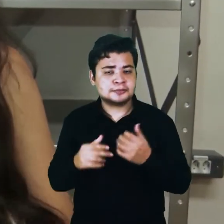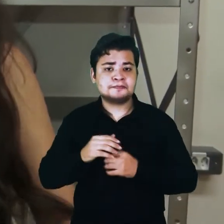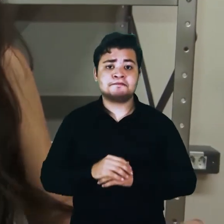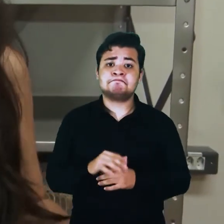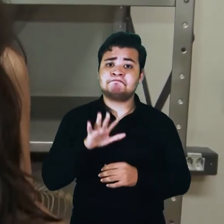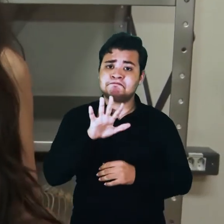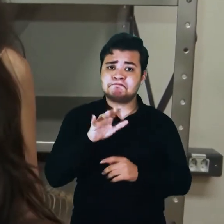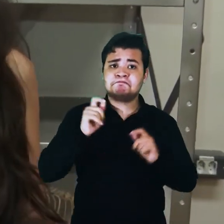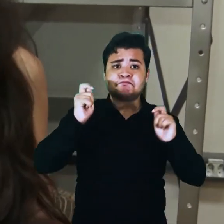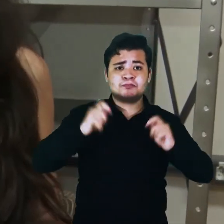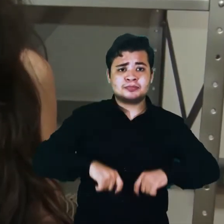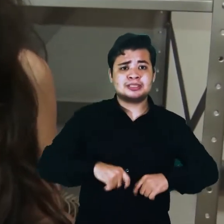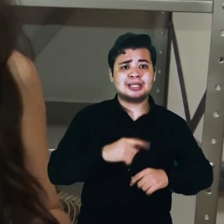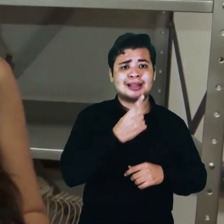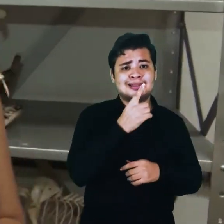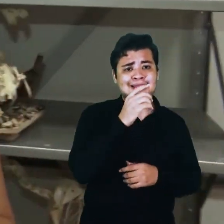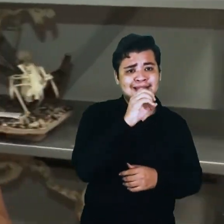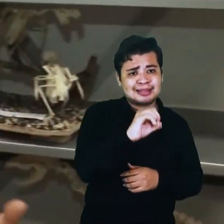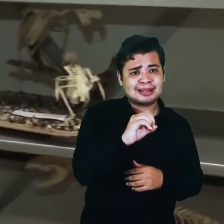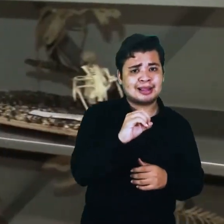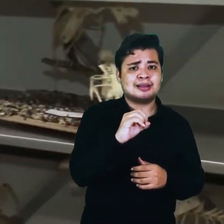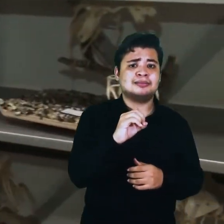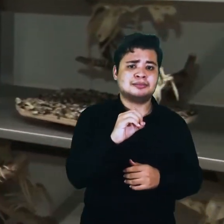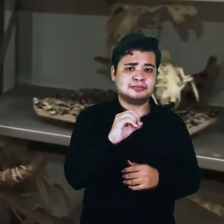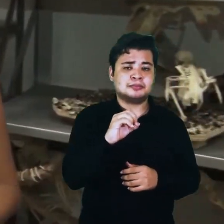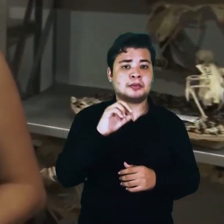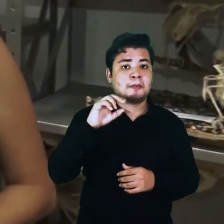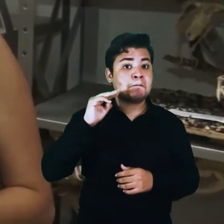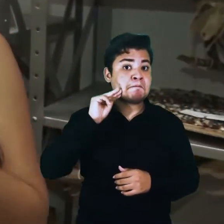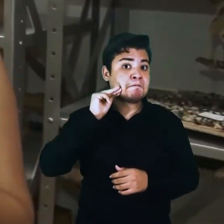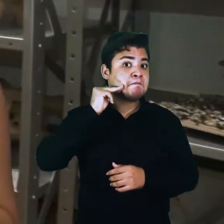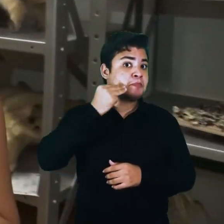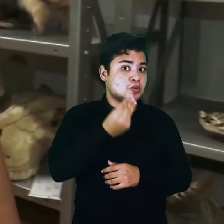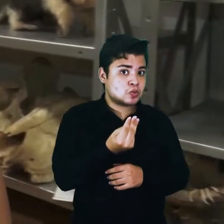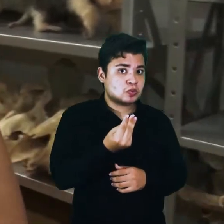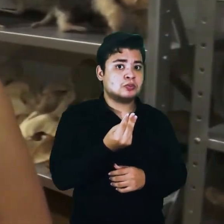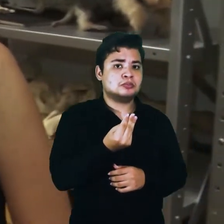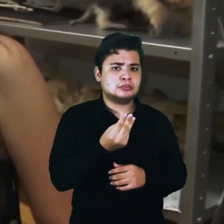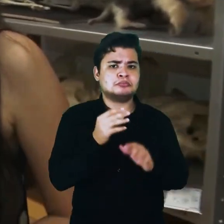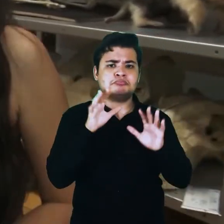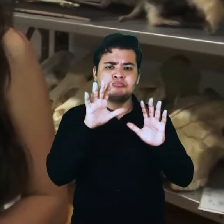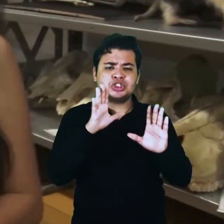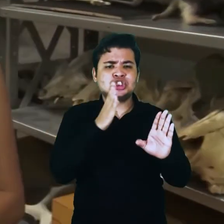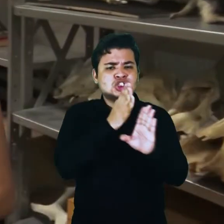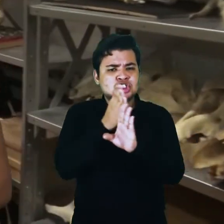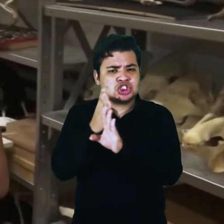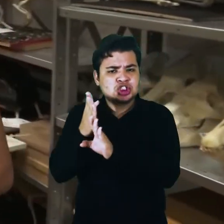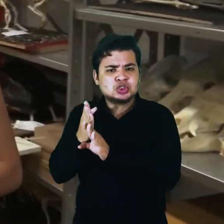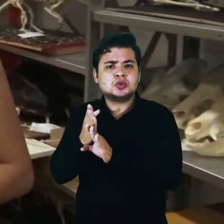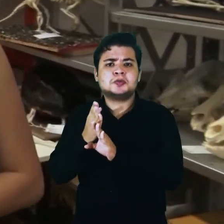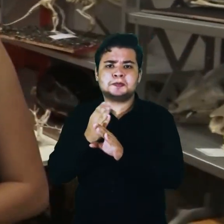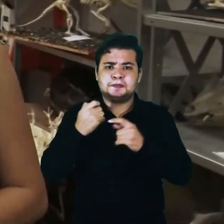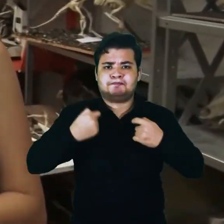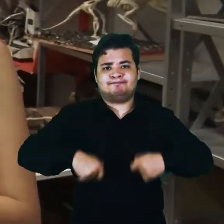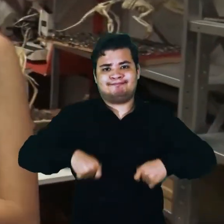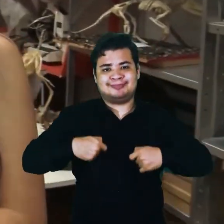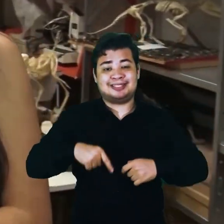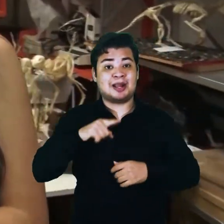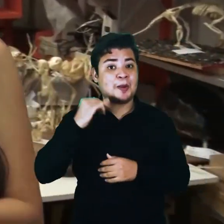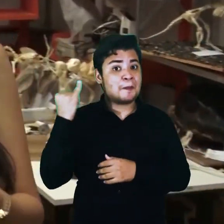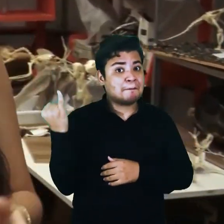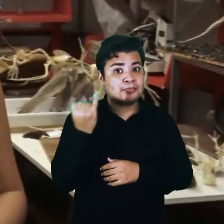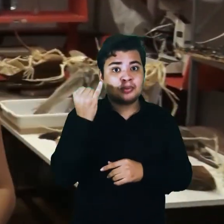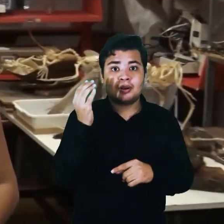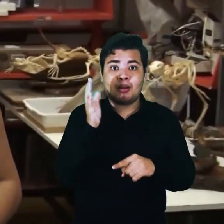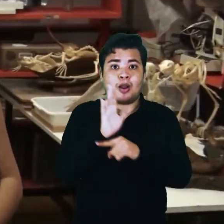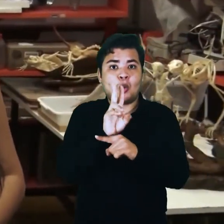milhões espalhadas por aí. Ainda tem muita coisa para se descobrir e isso é super importante para a conservação, afinal a gente